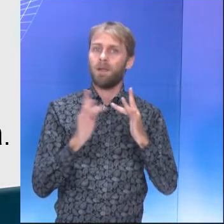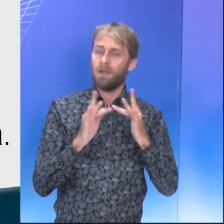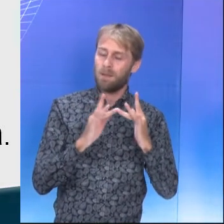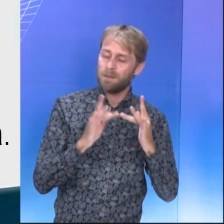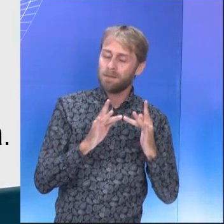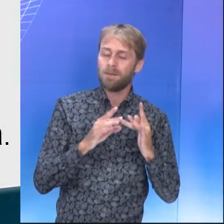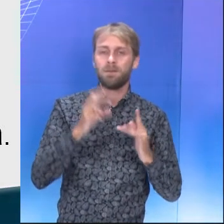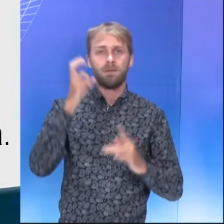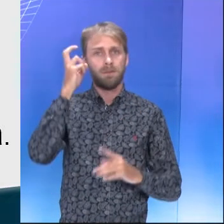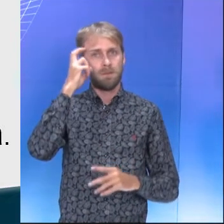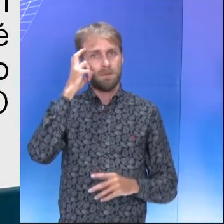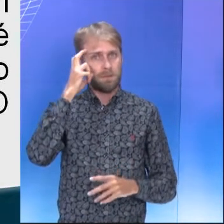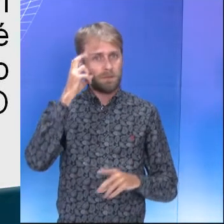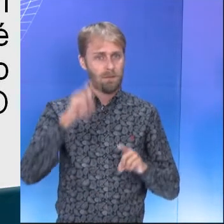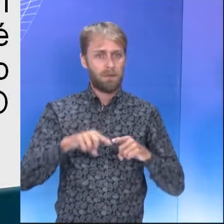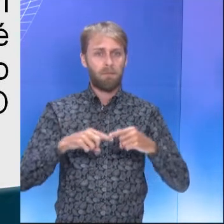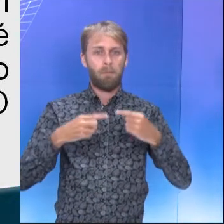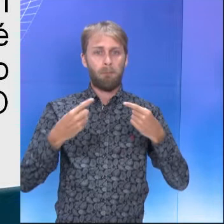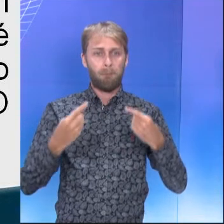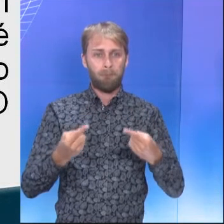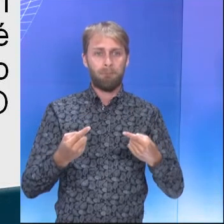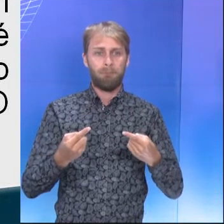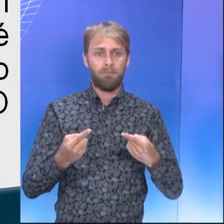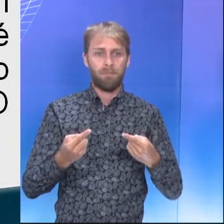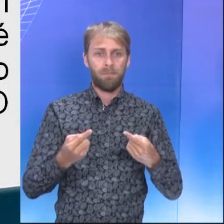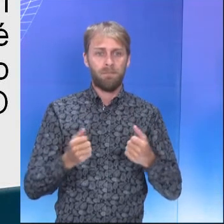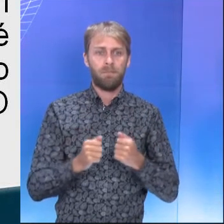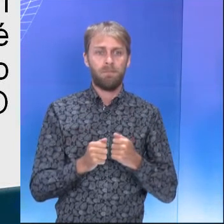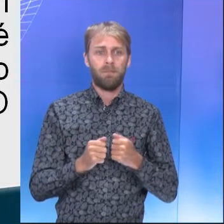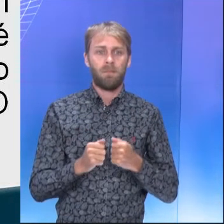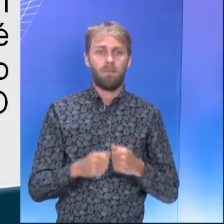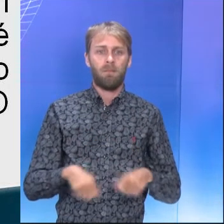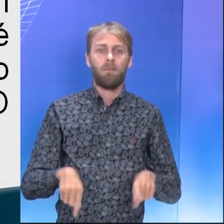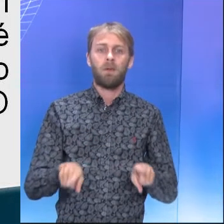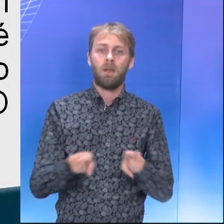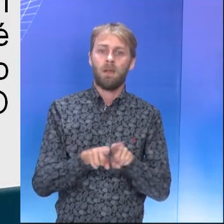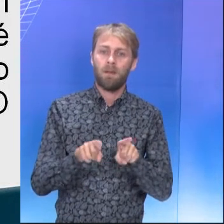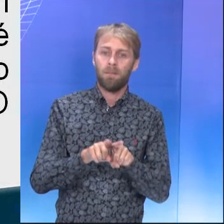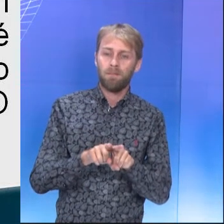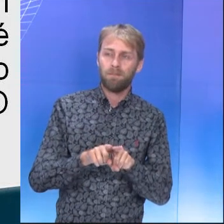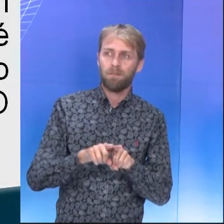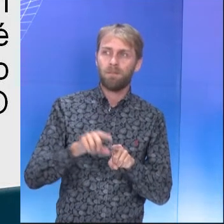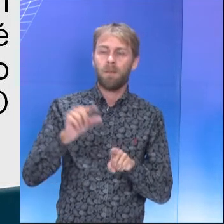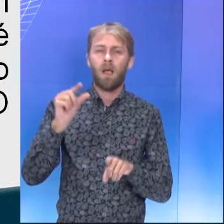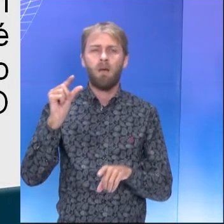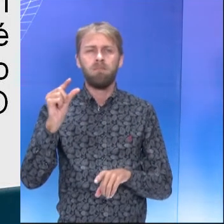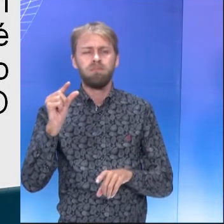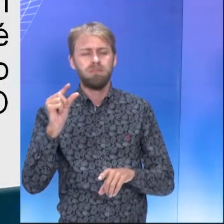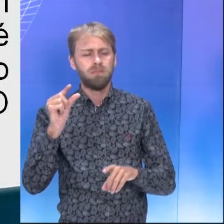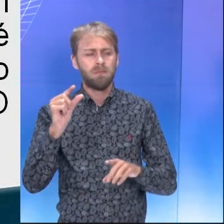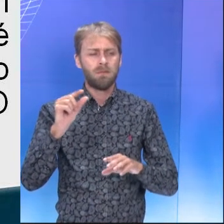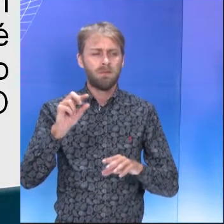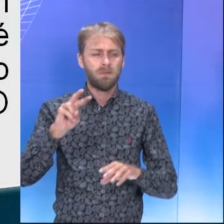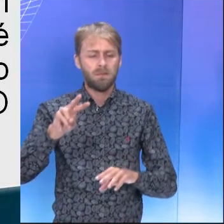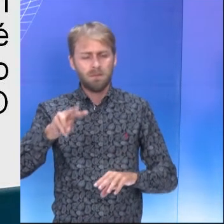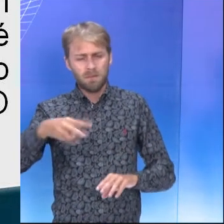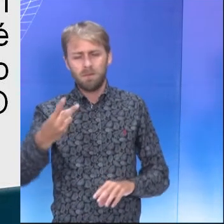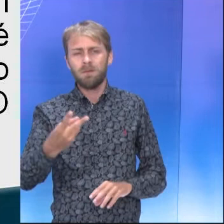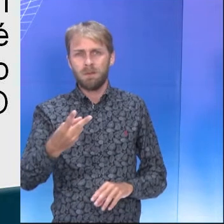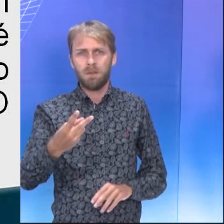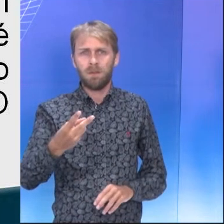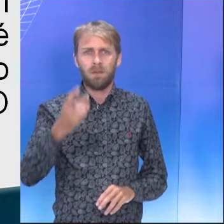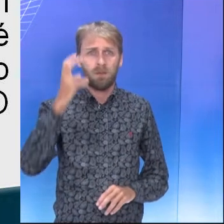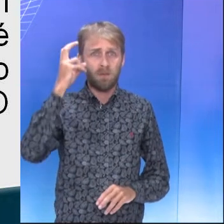cultura, mas ele também vai trazer um pouquinho em contraponto à